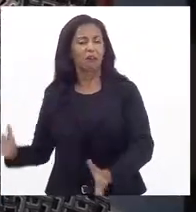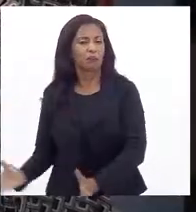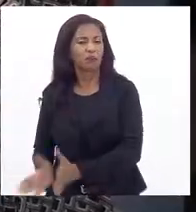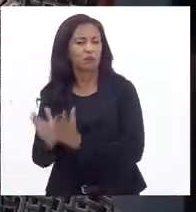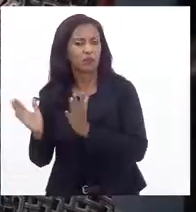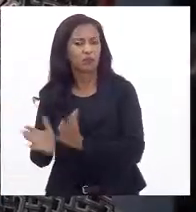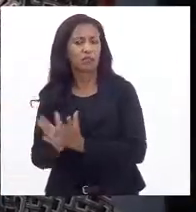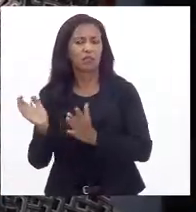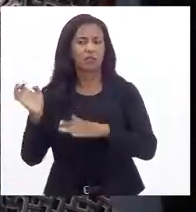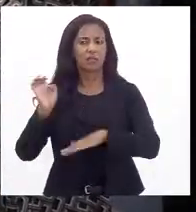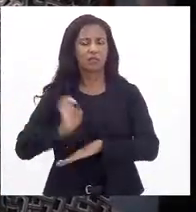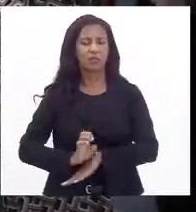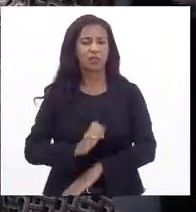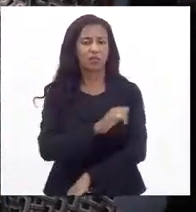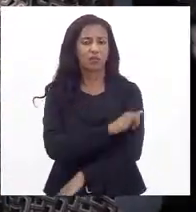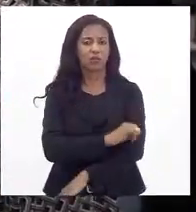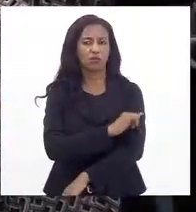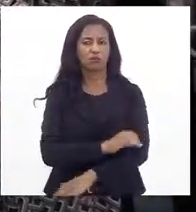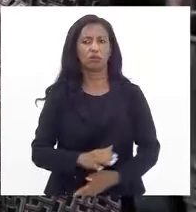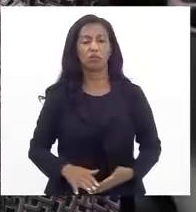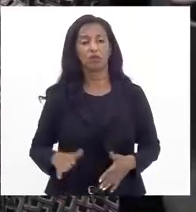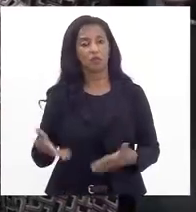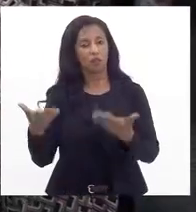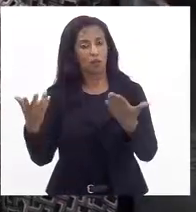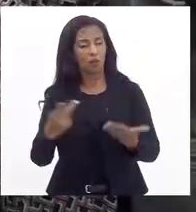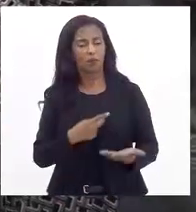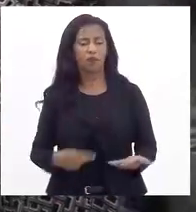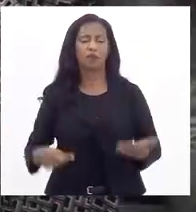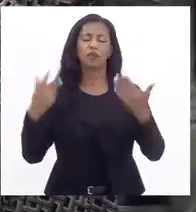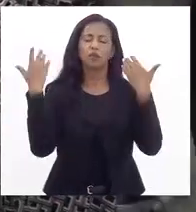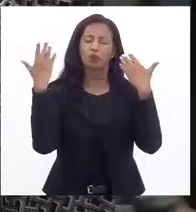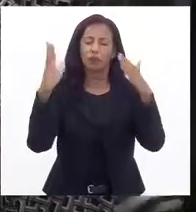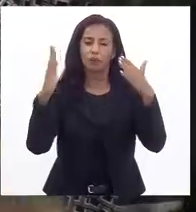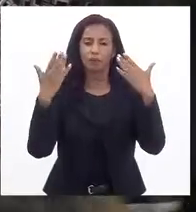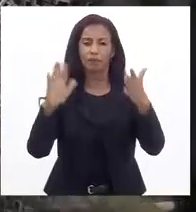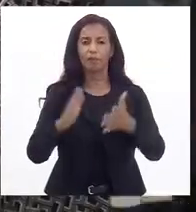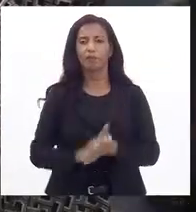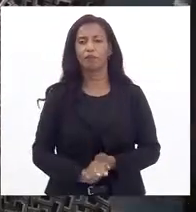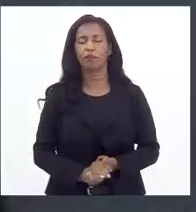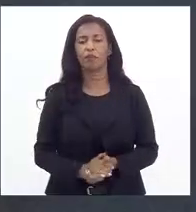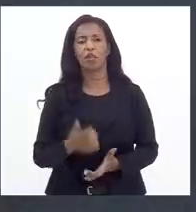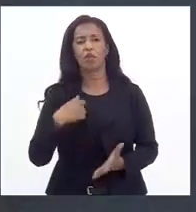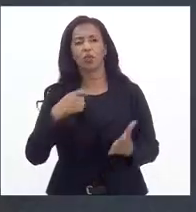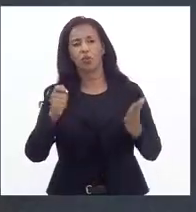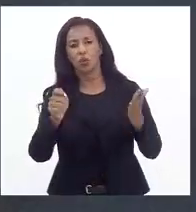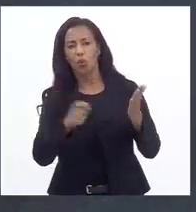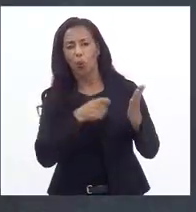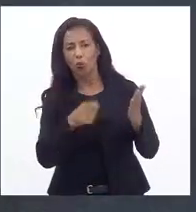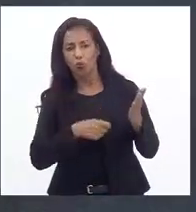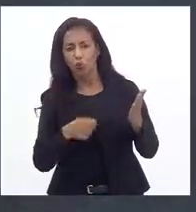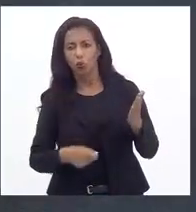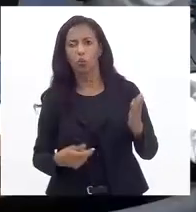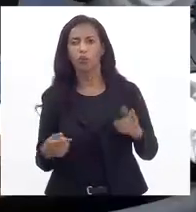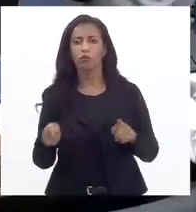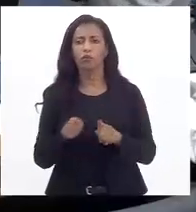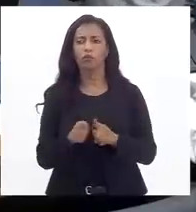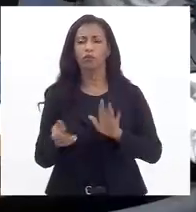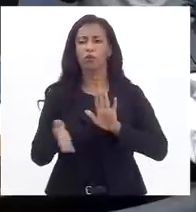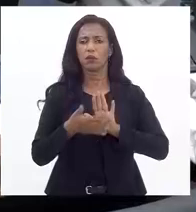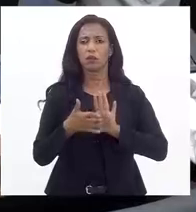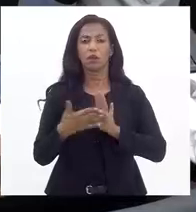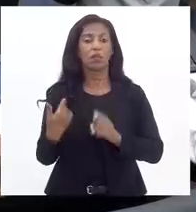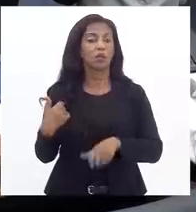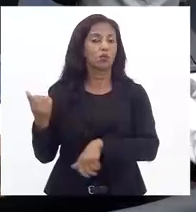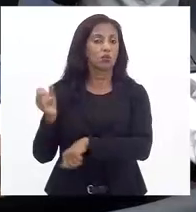nesse estado do Rio de Janeiro então vossa excelência está de parabéns Socorro autora dessa proposta e a